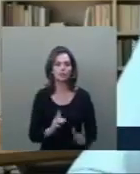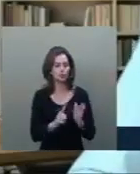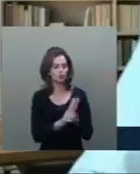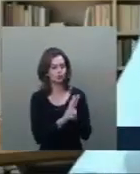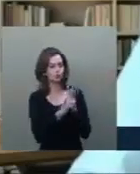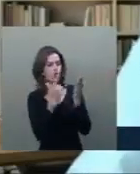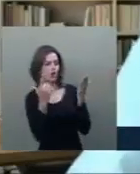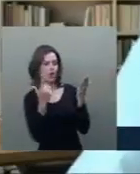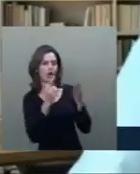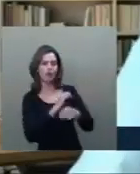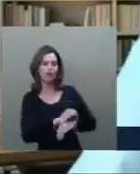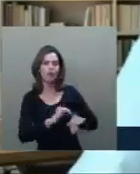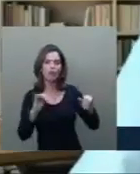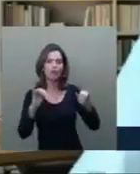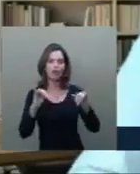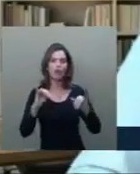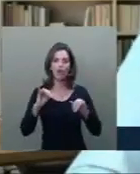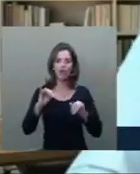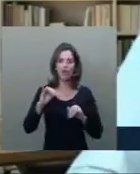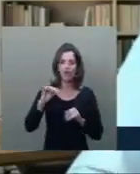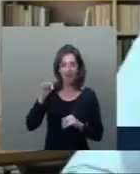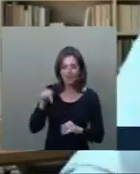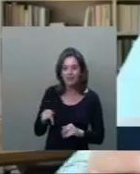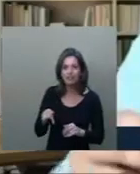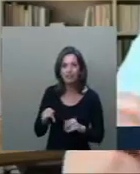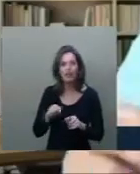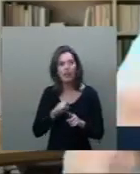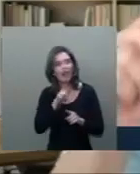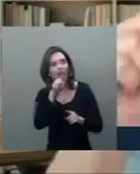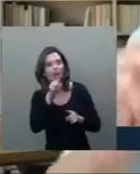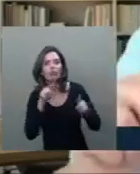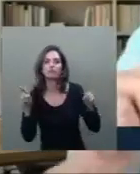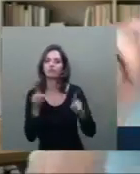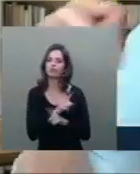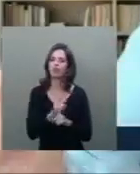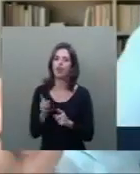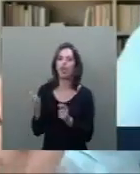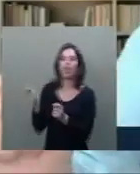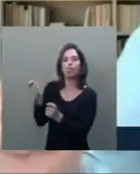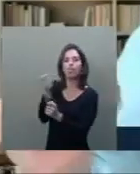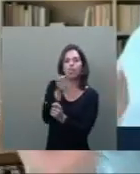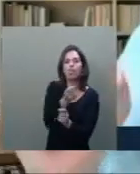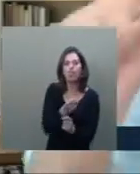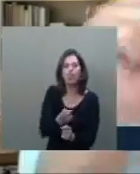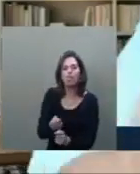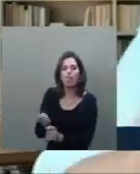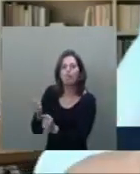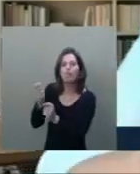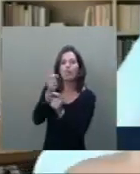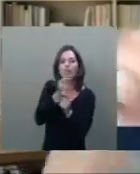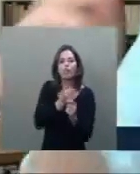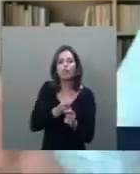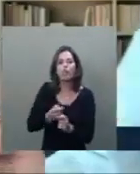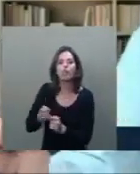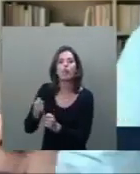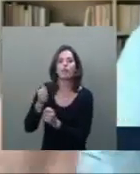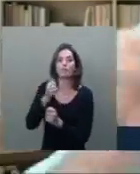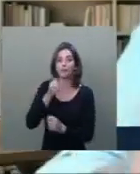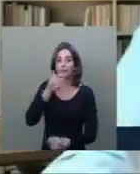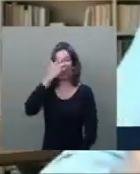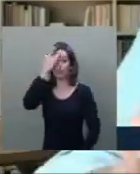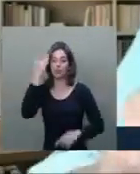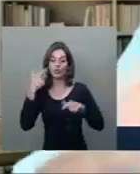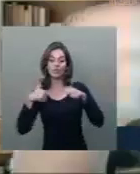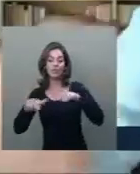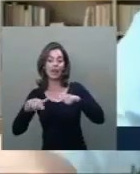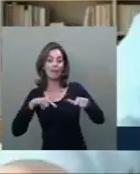aqui, acolá, agora, de chantagem que está sendo feita contra os empregados se não escolherem o